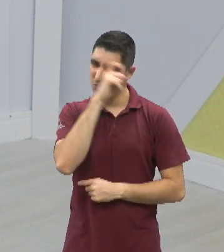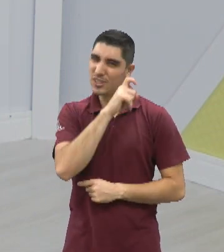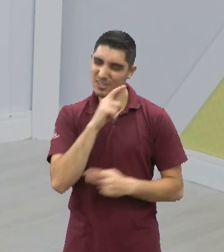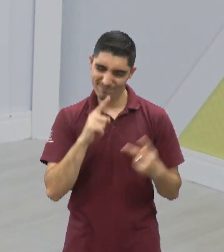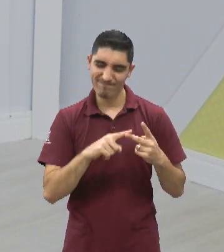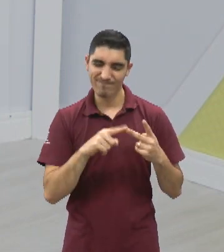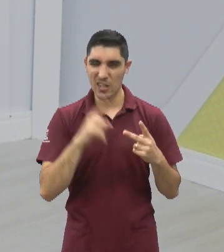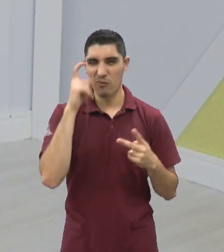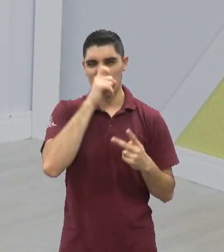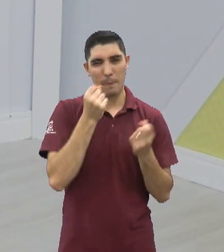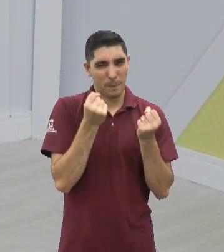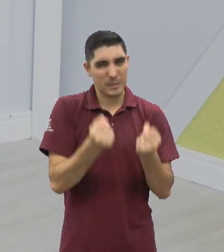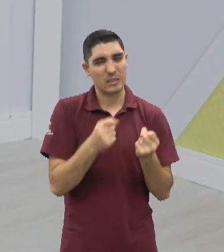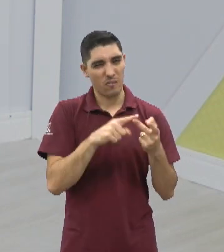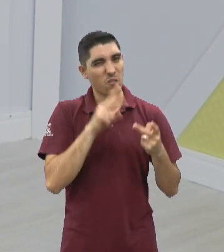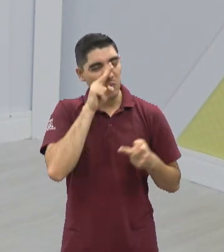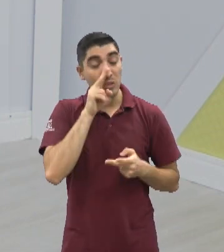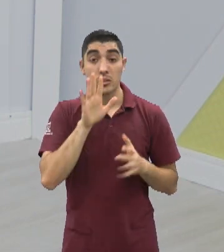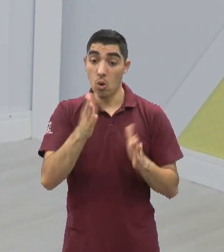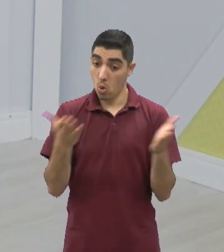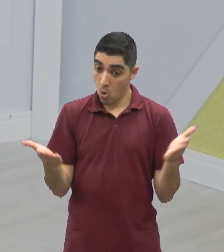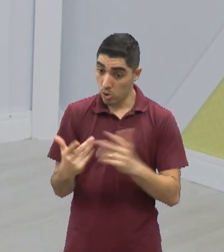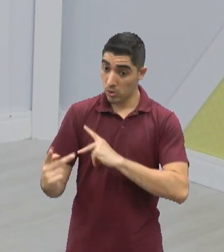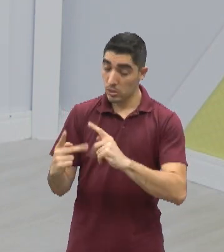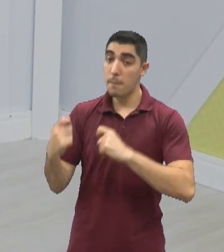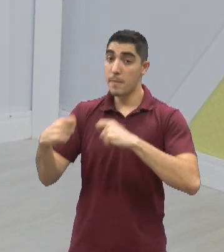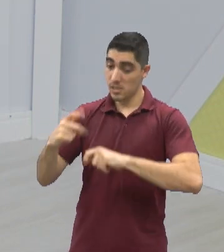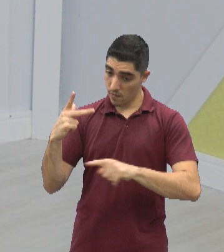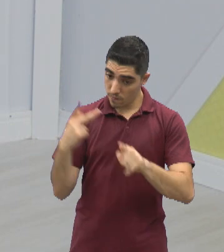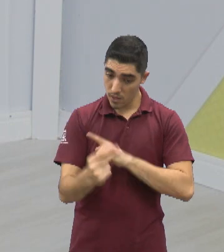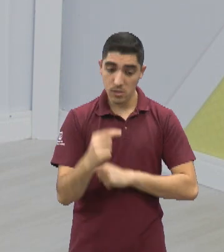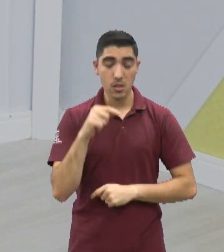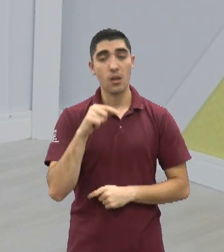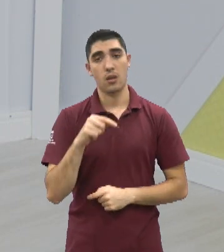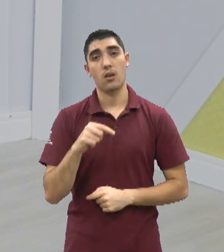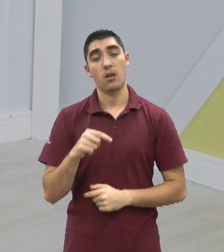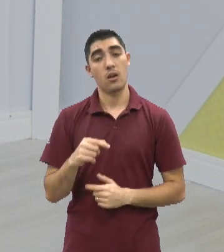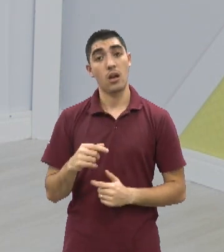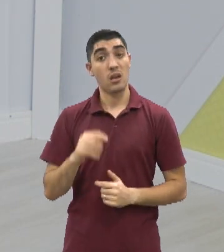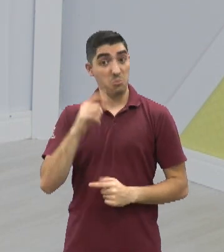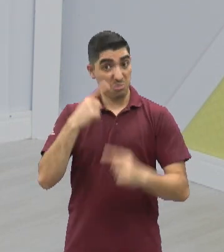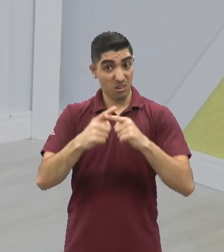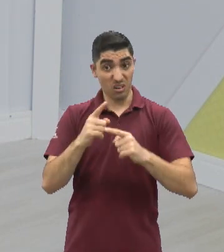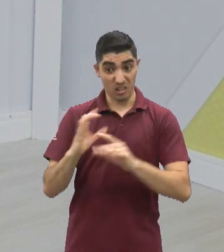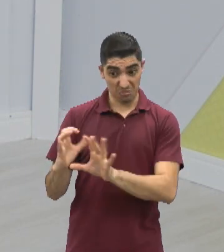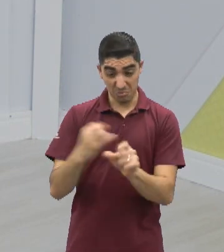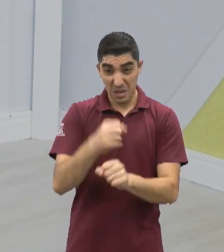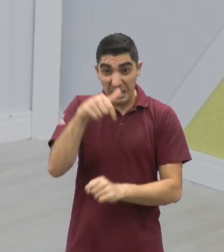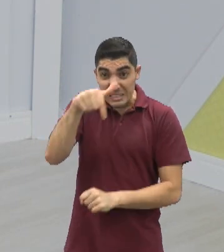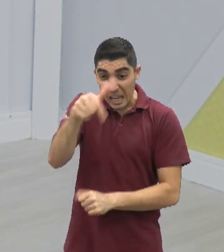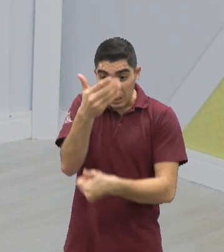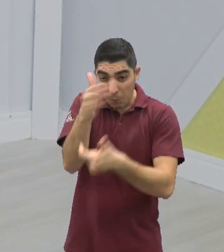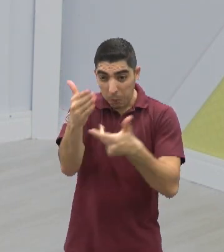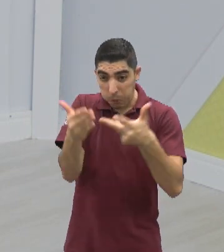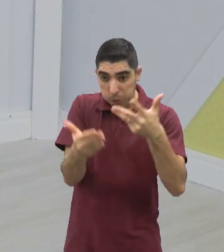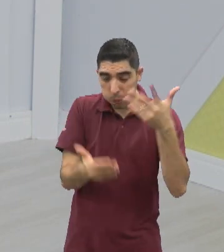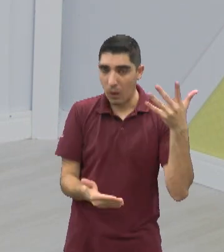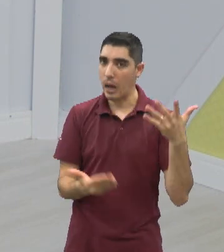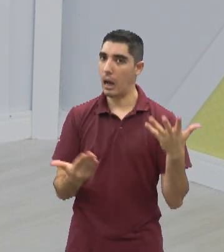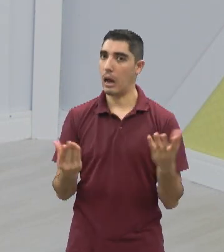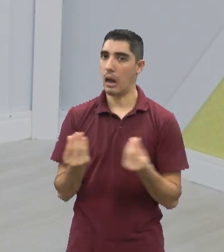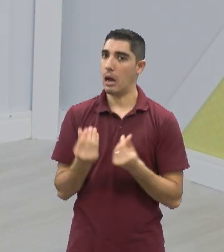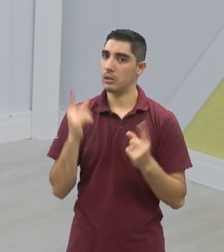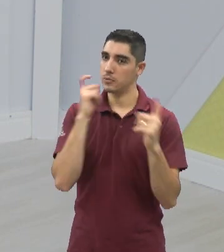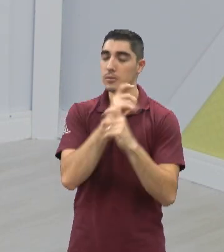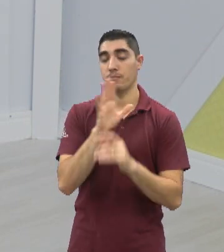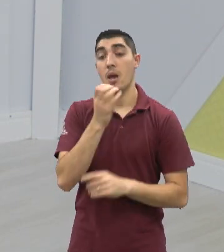circunstâncias. Ou seja, é bom vencer hoje, senão você pegar aí 7 jogos de derrotas vai ser muito complicado para o São José. Sucesso para o São